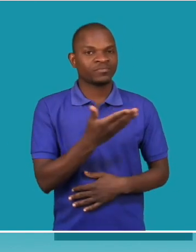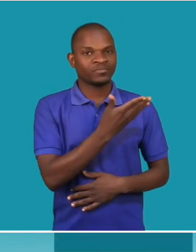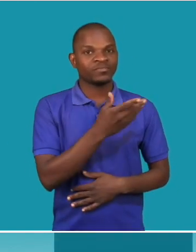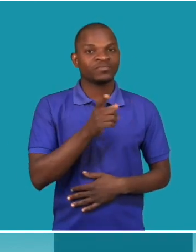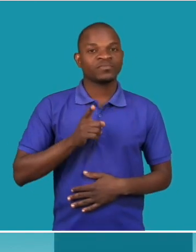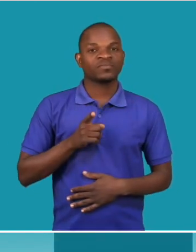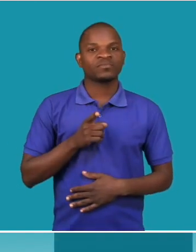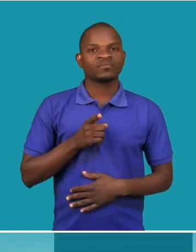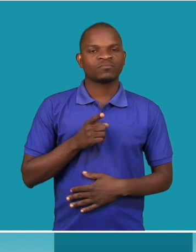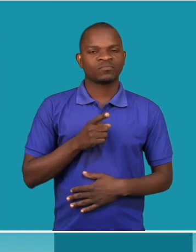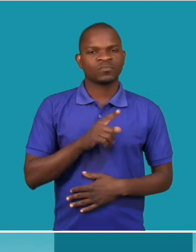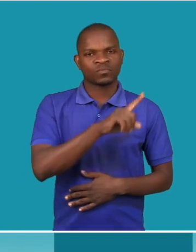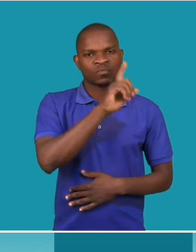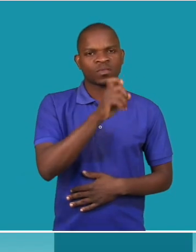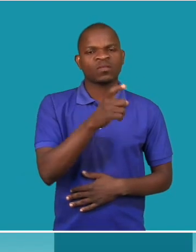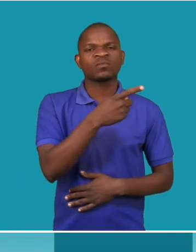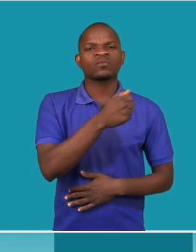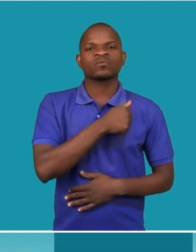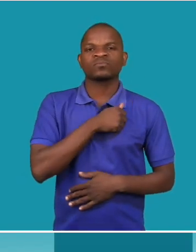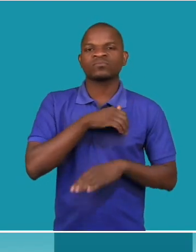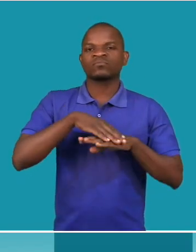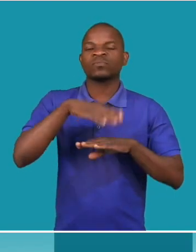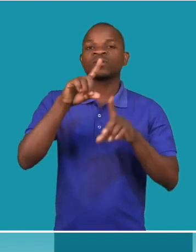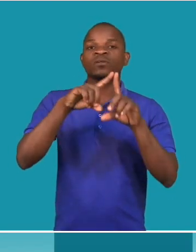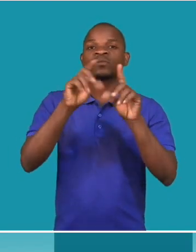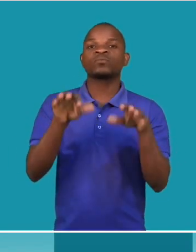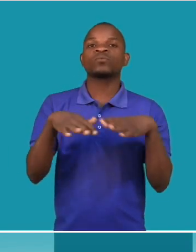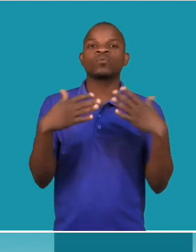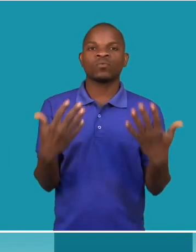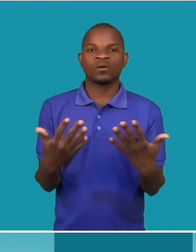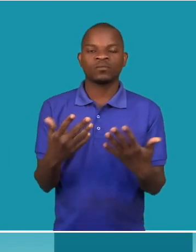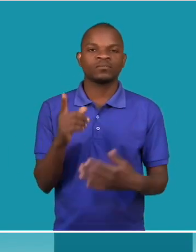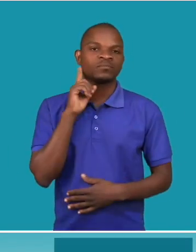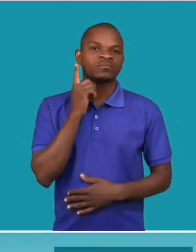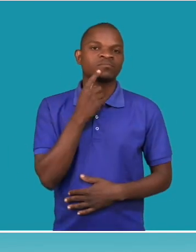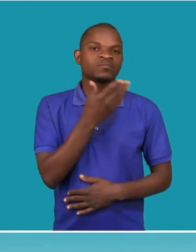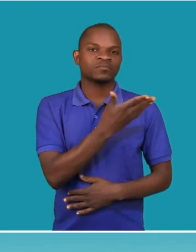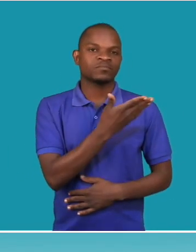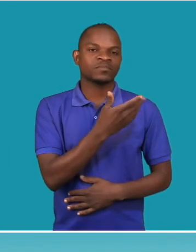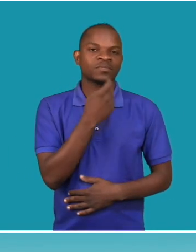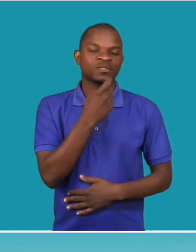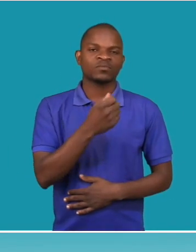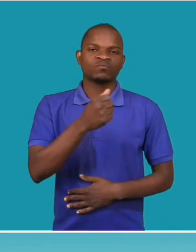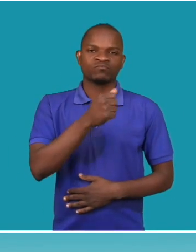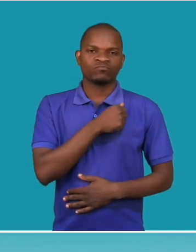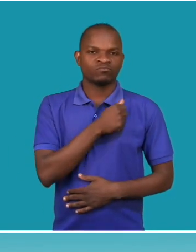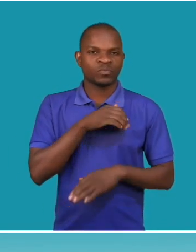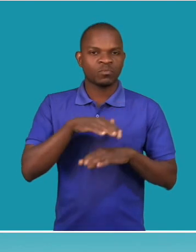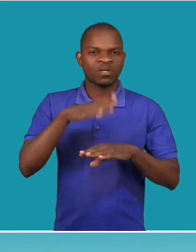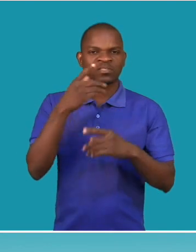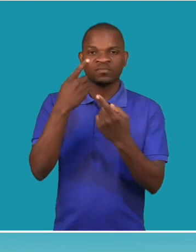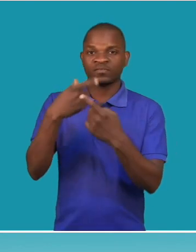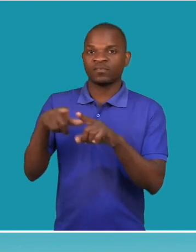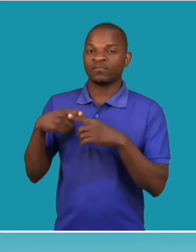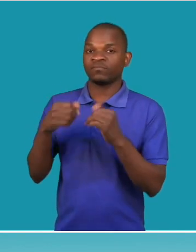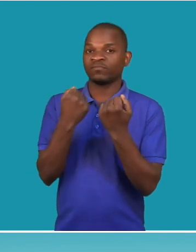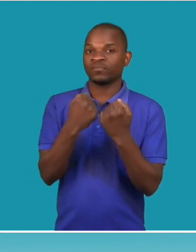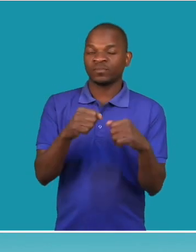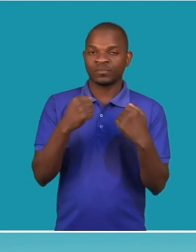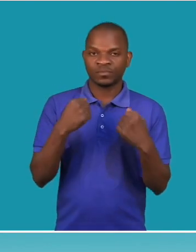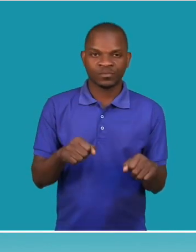diga-me uma coisa, o que tu mais gostas aqui? Gosto das atividades, nós